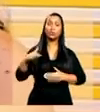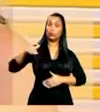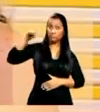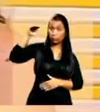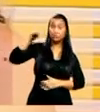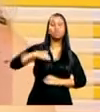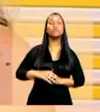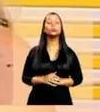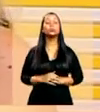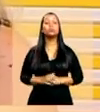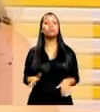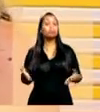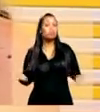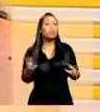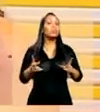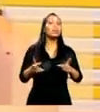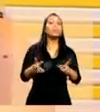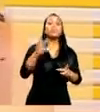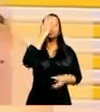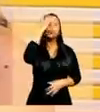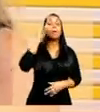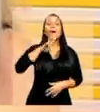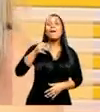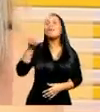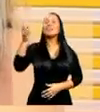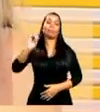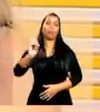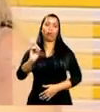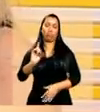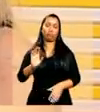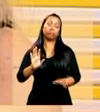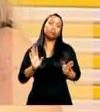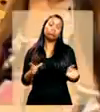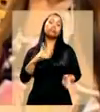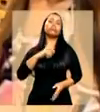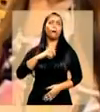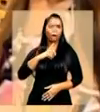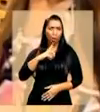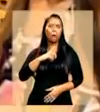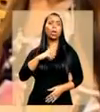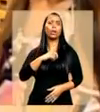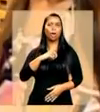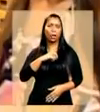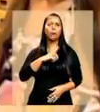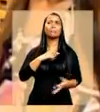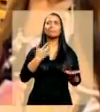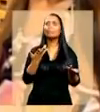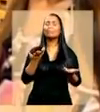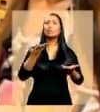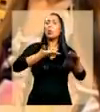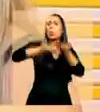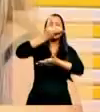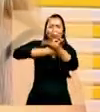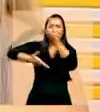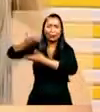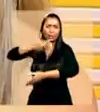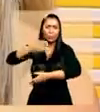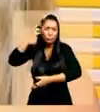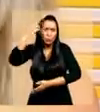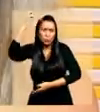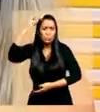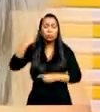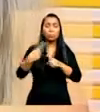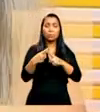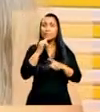criança, né, com esse adolescente, mesmo para quem não vai viajar. Existe um intercâmbio cultural, porque se